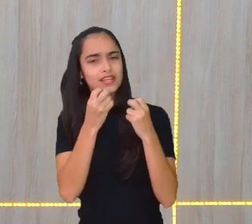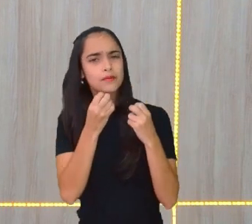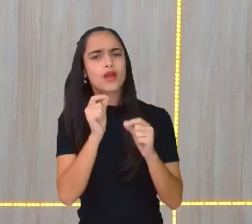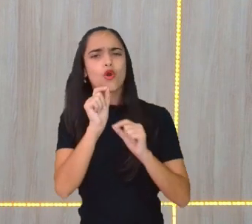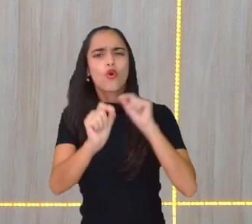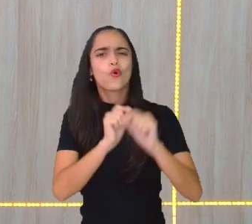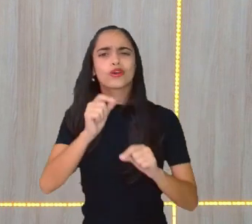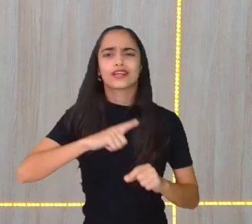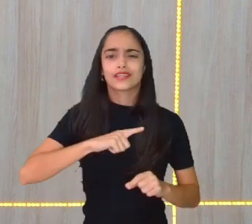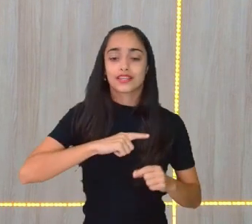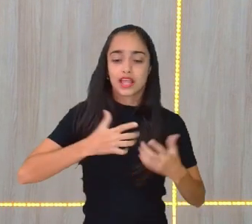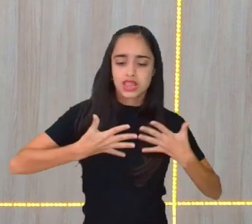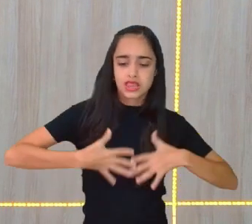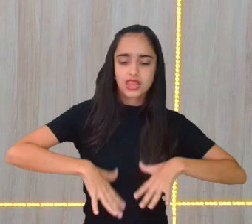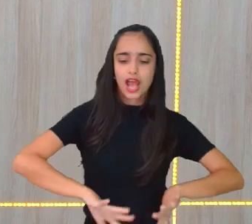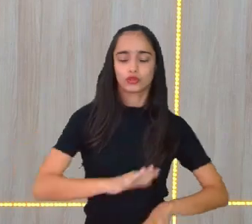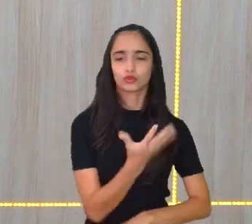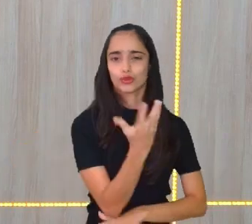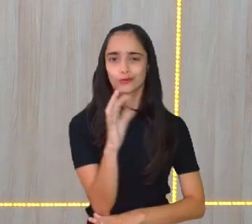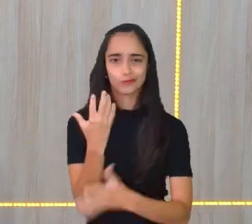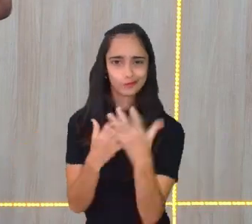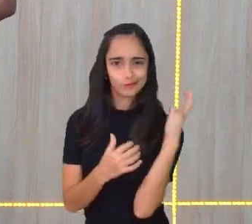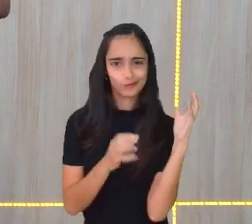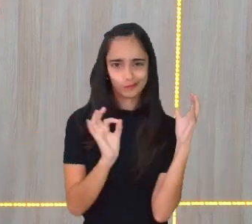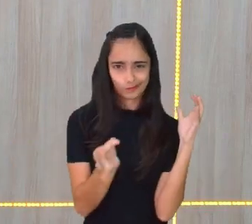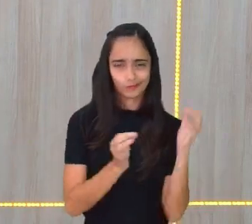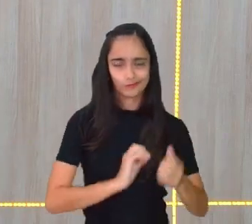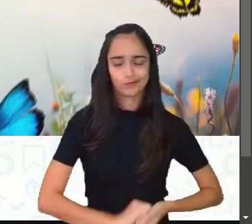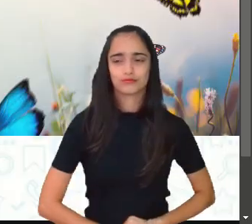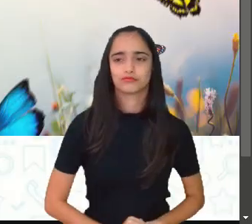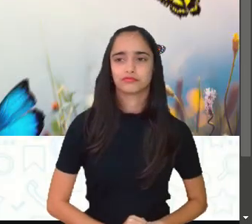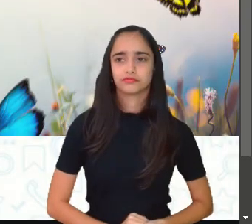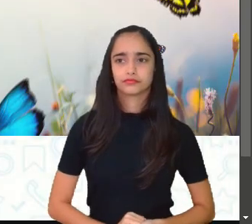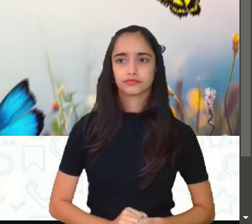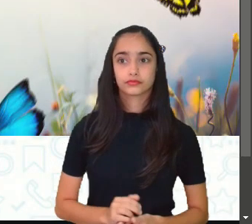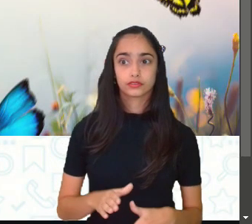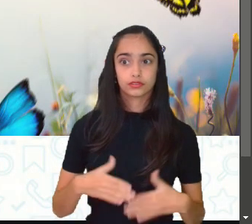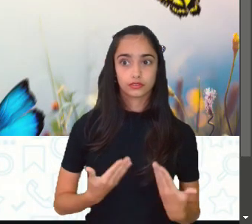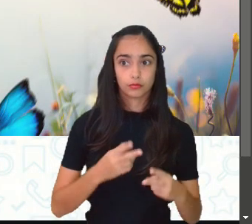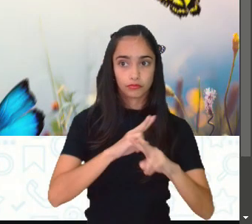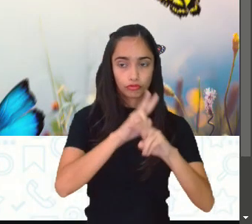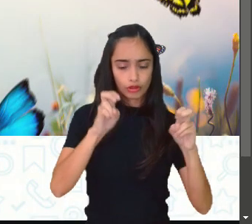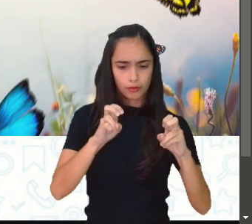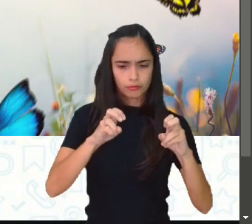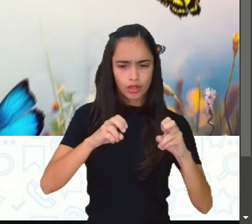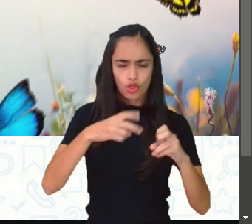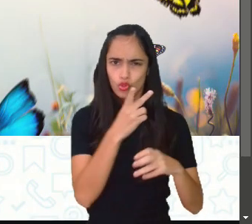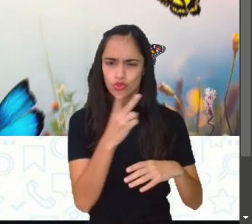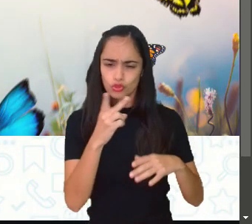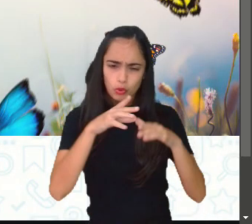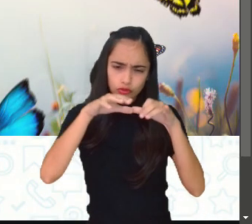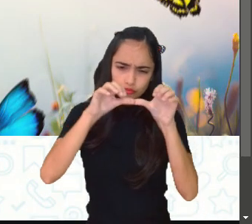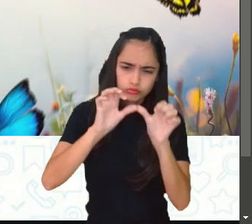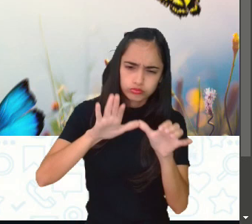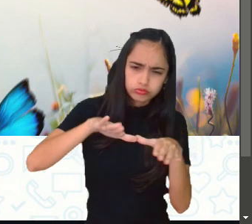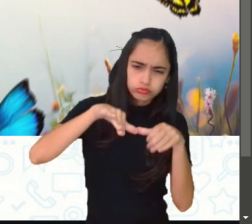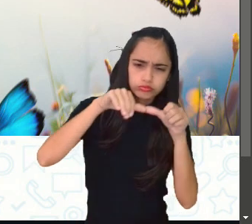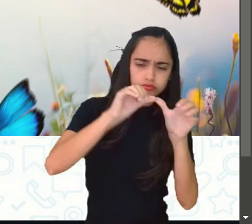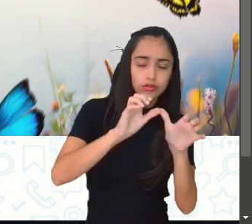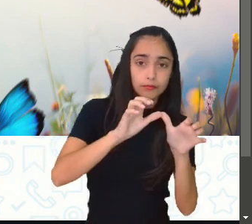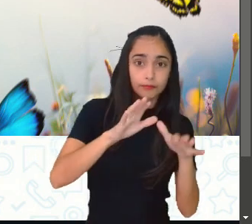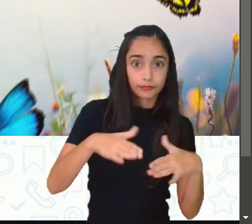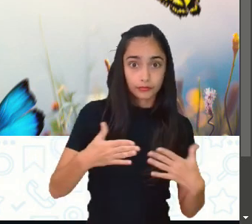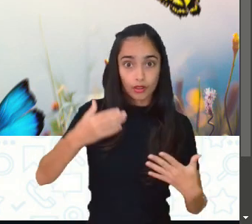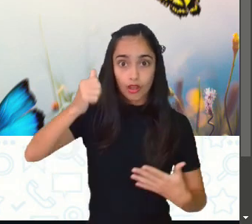que interligam essas duas histórias. Bora? Ó, Por Duas Asas de Veludo. A princesa pegou a rede,